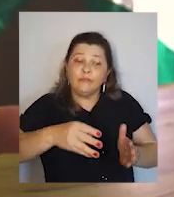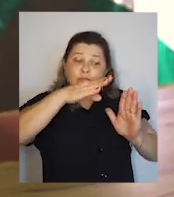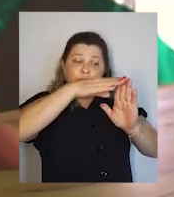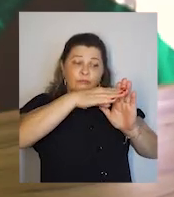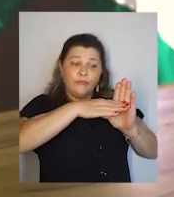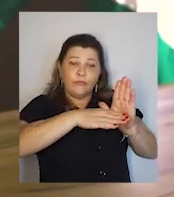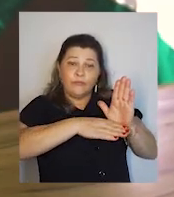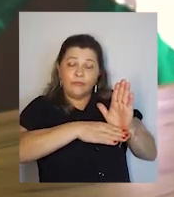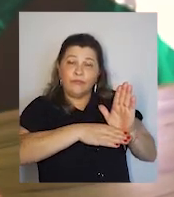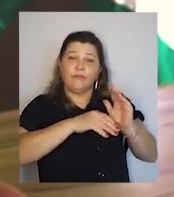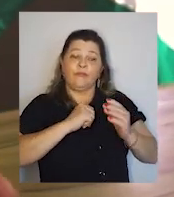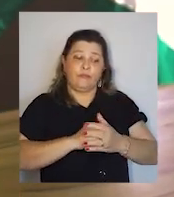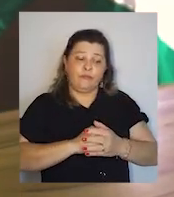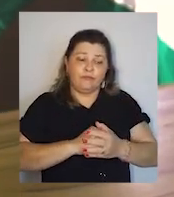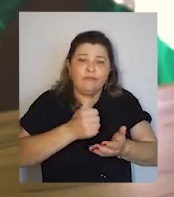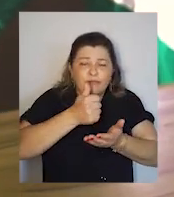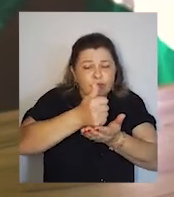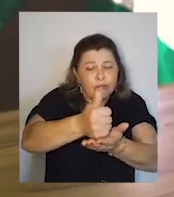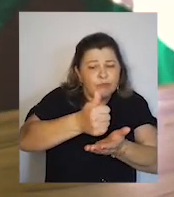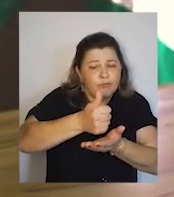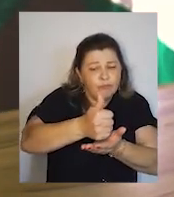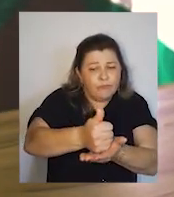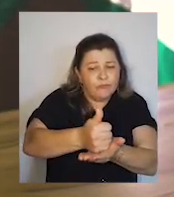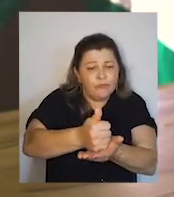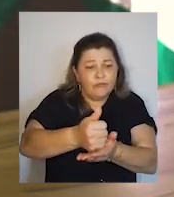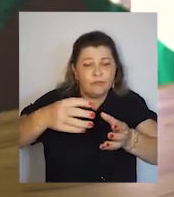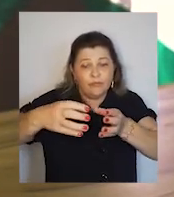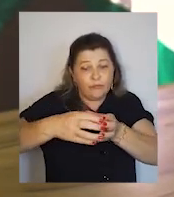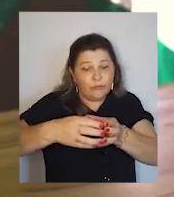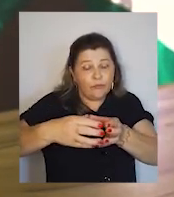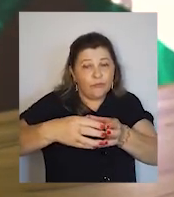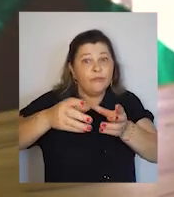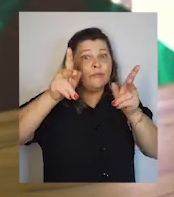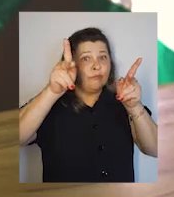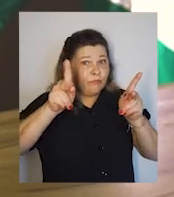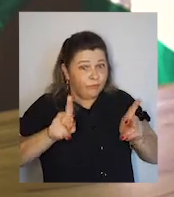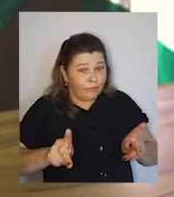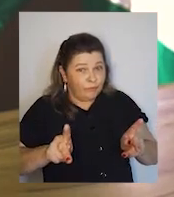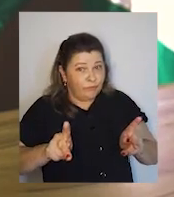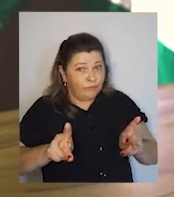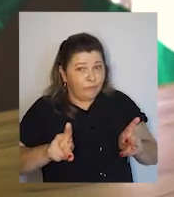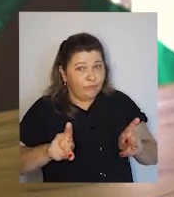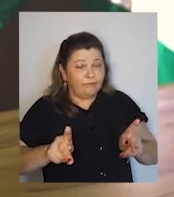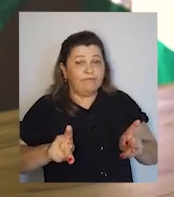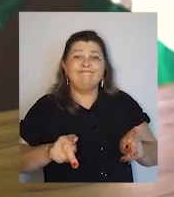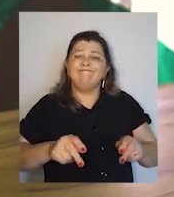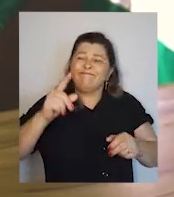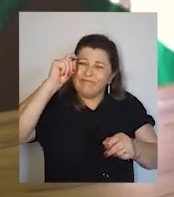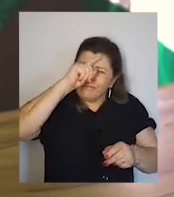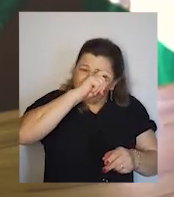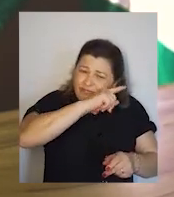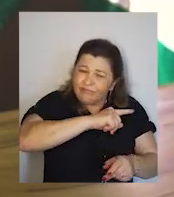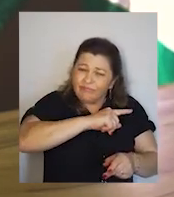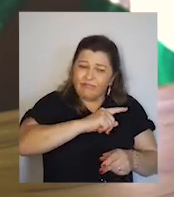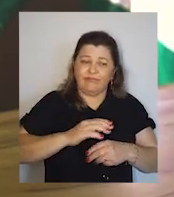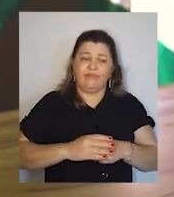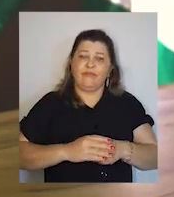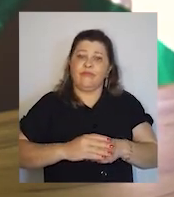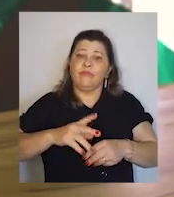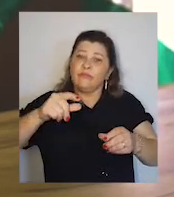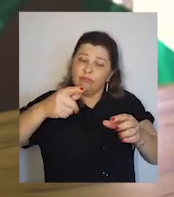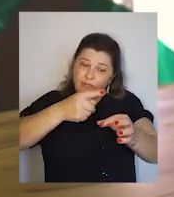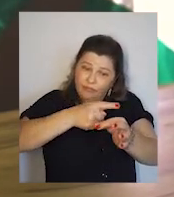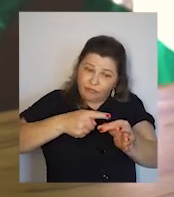programa específico para apoio a esse grupo de pessoas que estavam passando por uma certa dificuldade aqui no